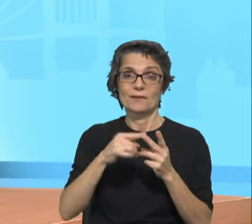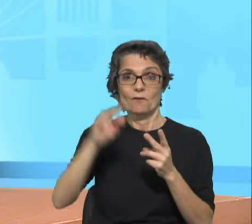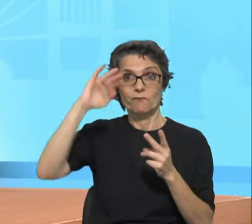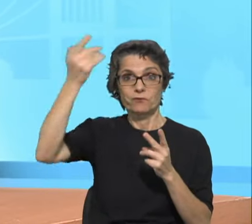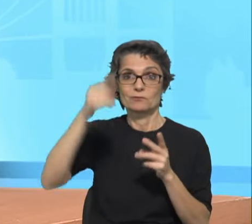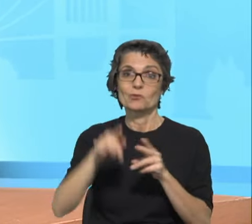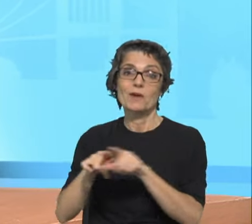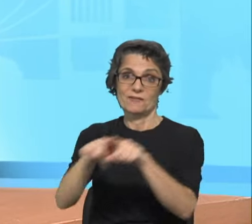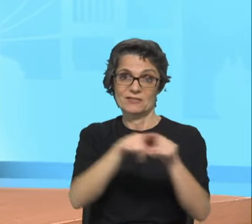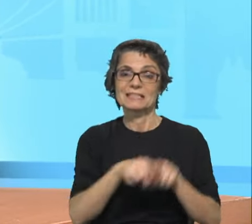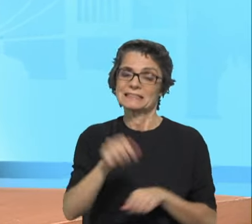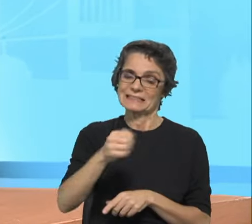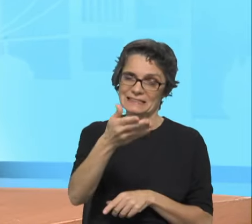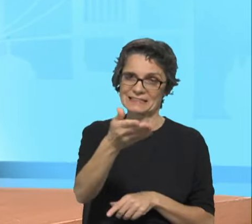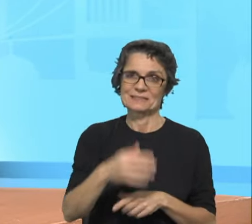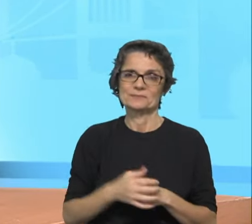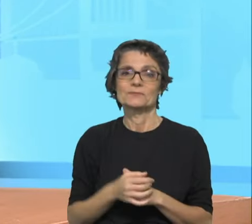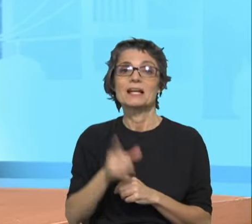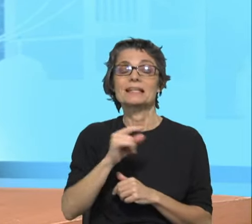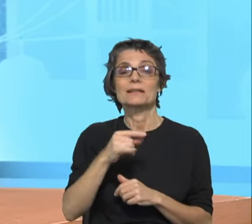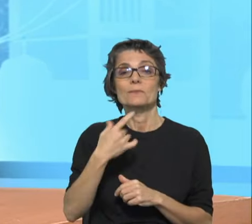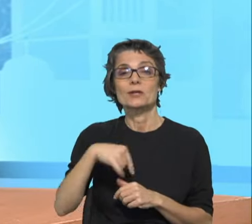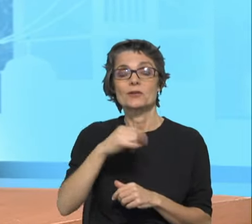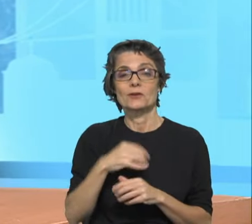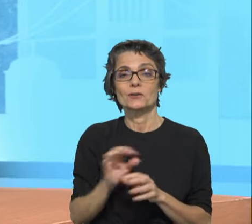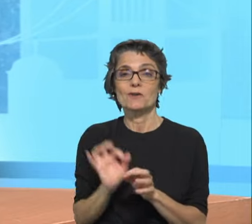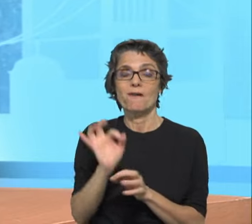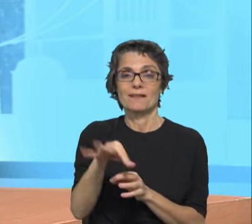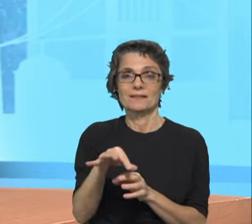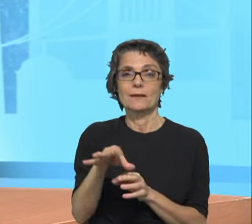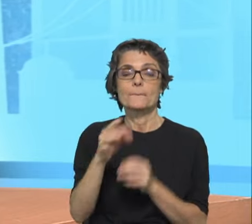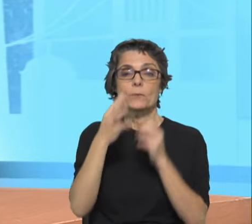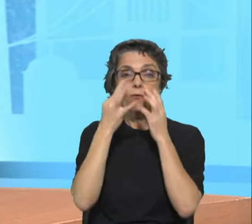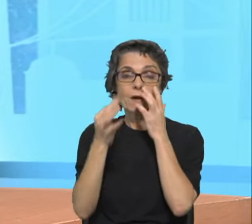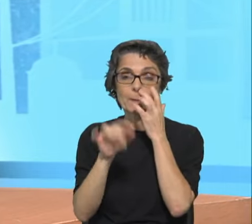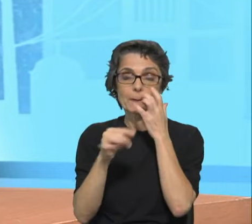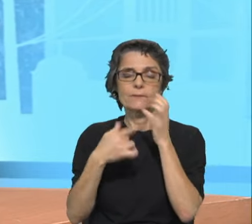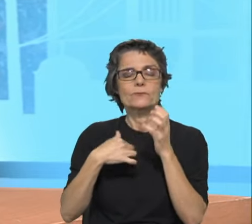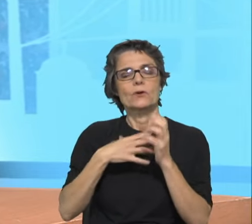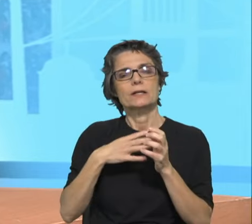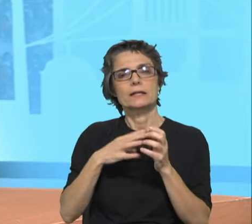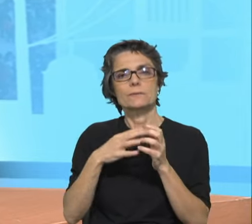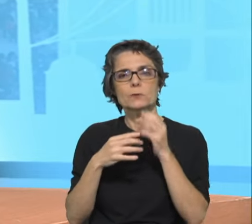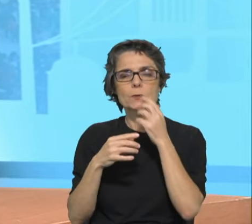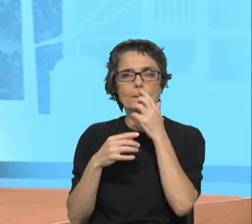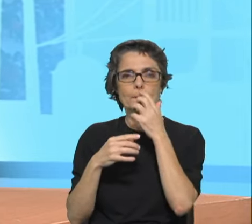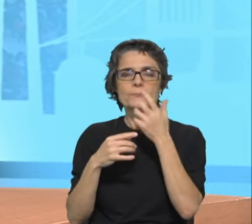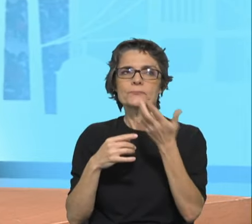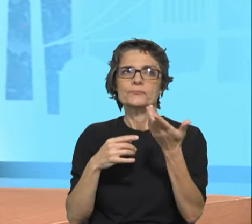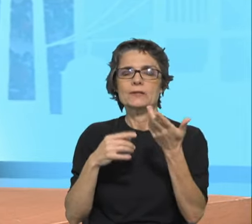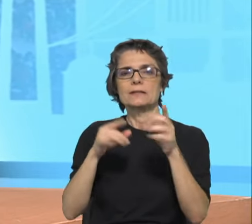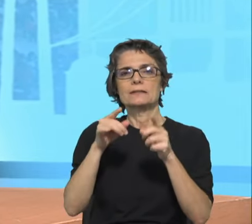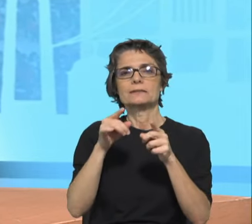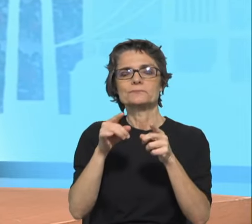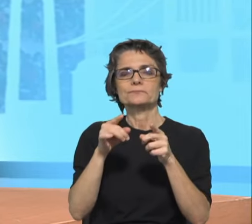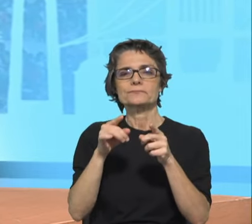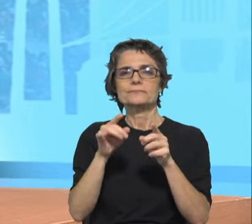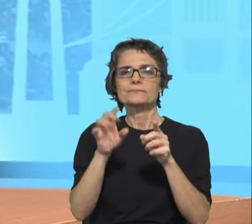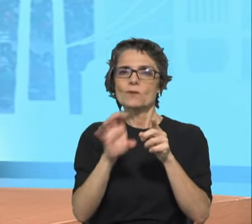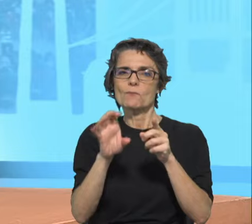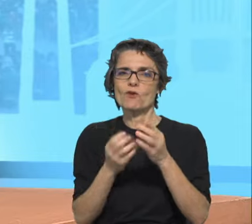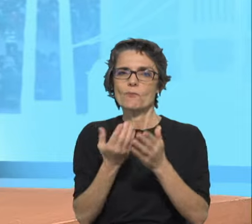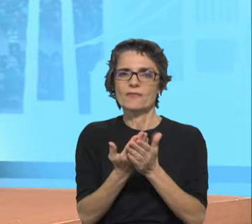são inspirados naquilo que é o texto do Papa, uns verbos que decidimos colocar no gerúndio. Enfim, é uma